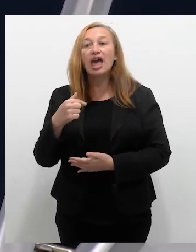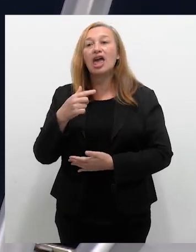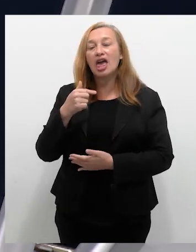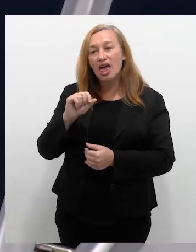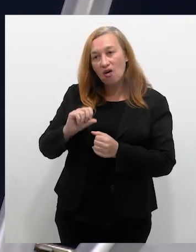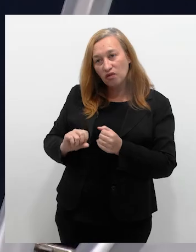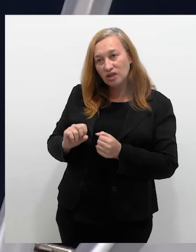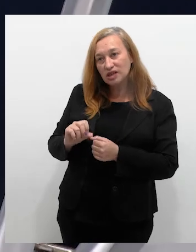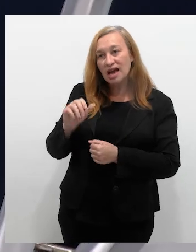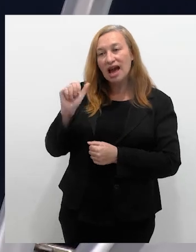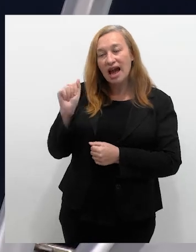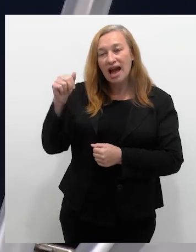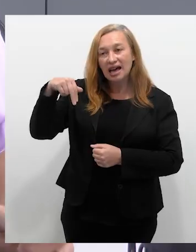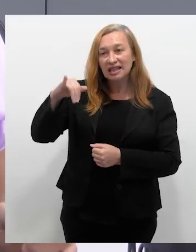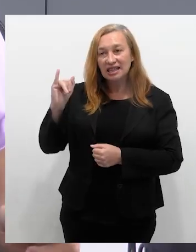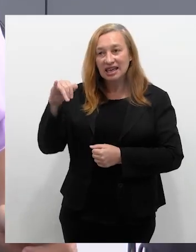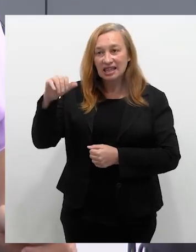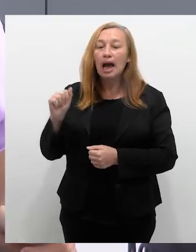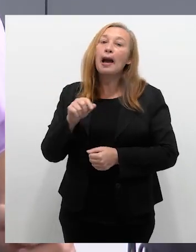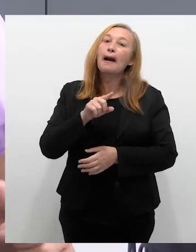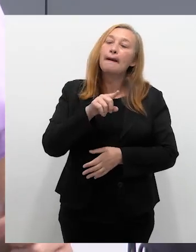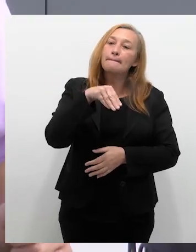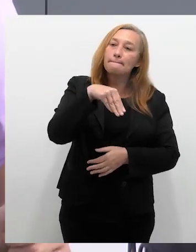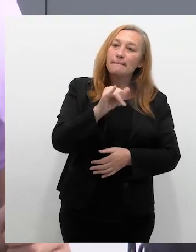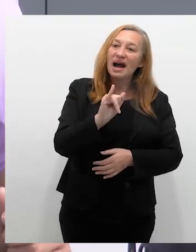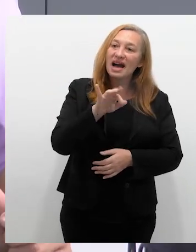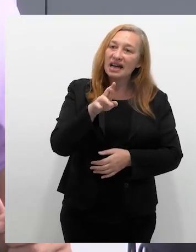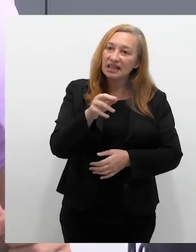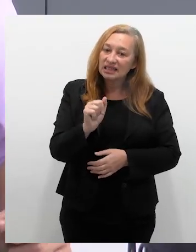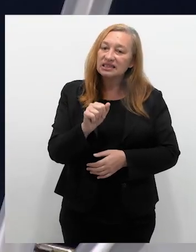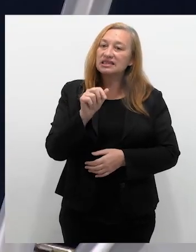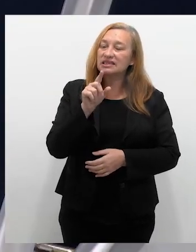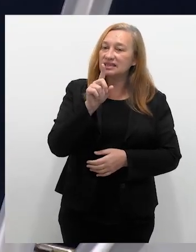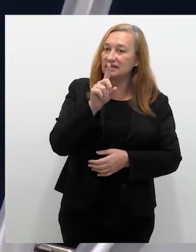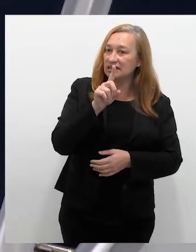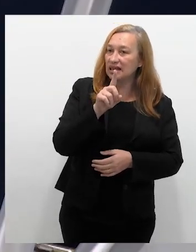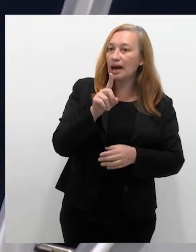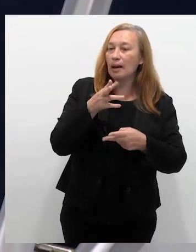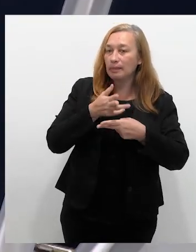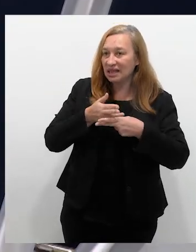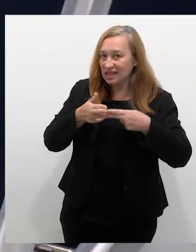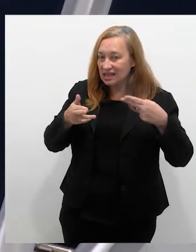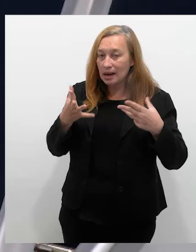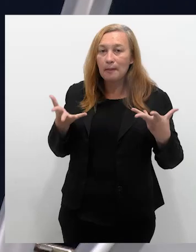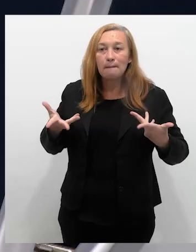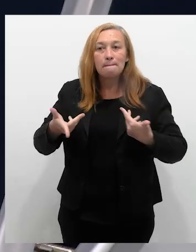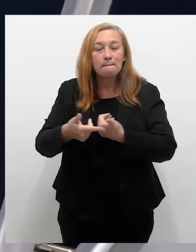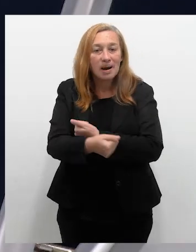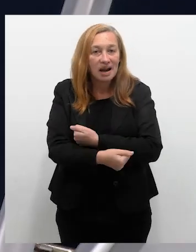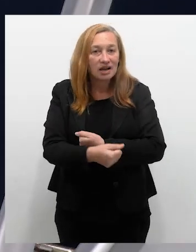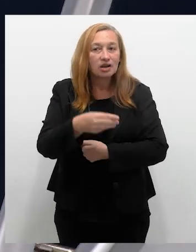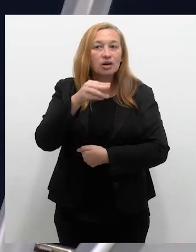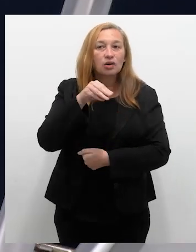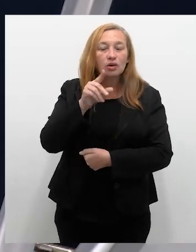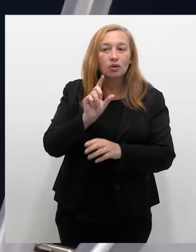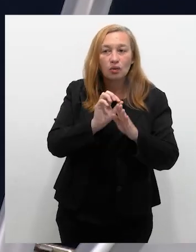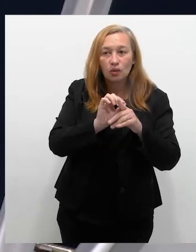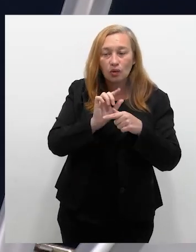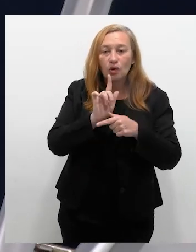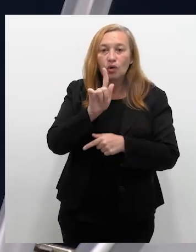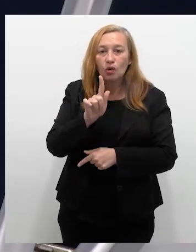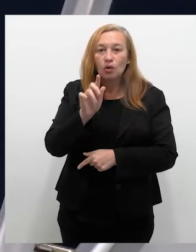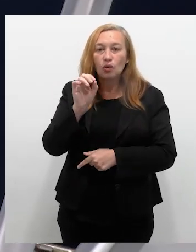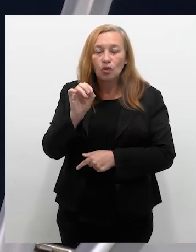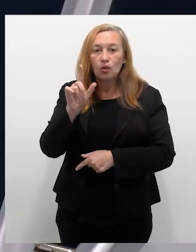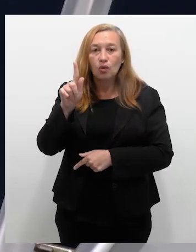Nina. Tá. Né? Maísa está disponível no Globoplay, né? Está disponível no Globoplay, uma minissérie maravilhosa, vale a pena quem não assistiu,